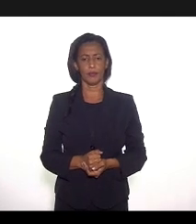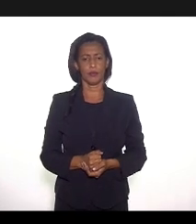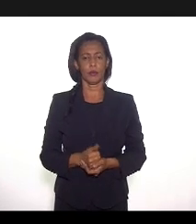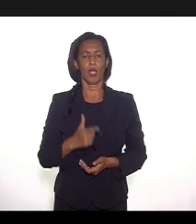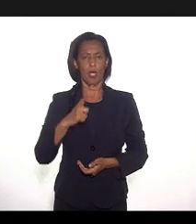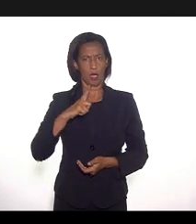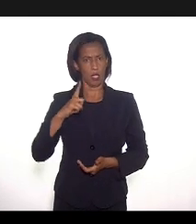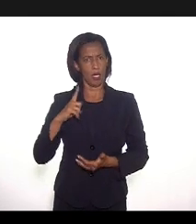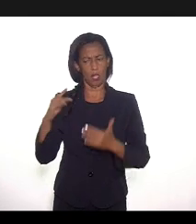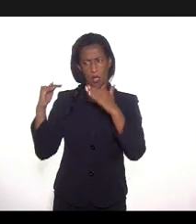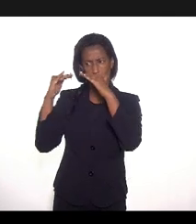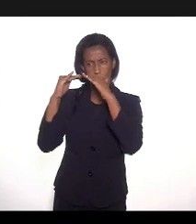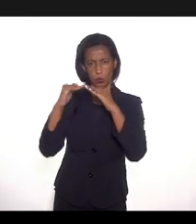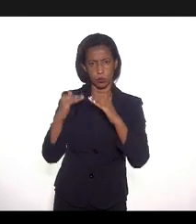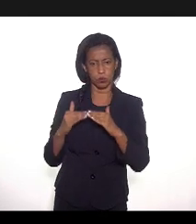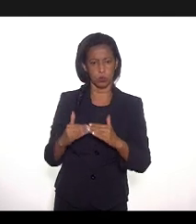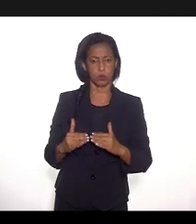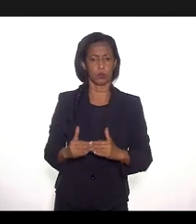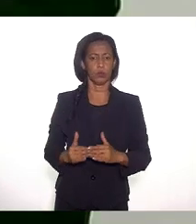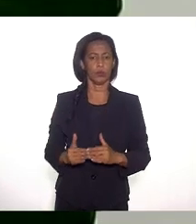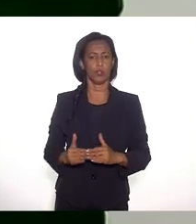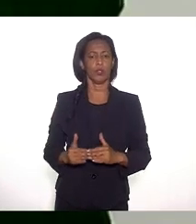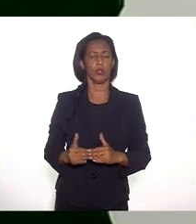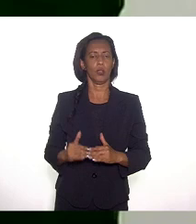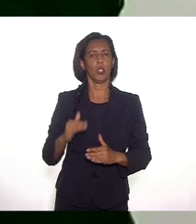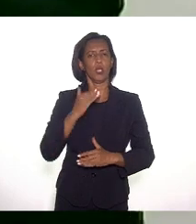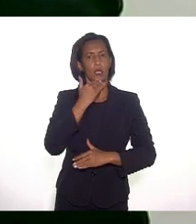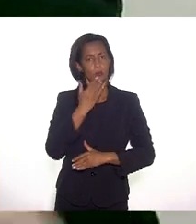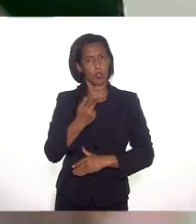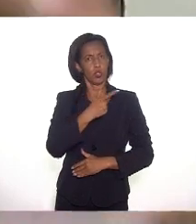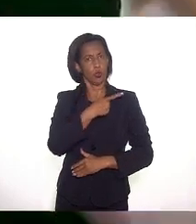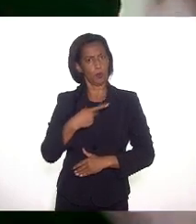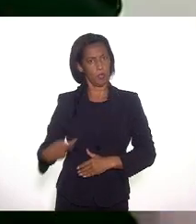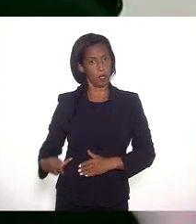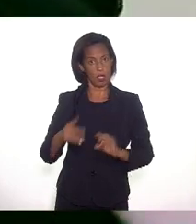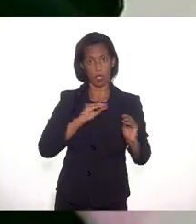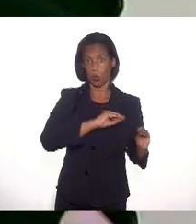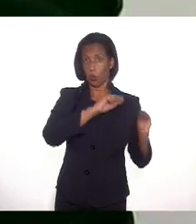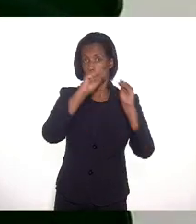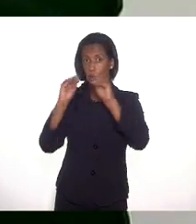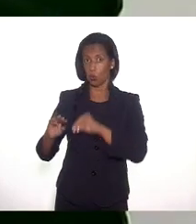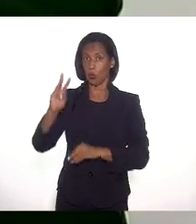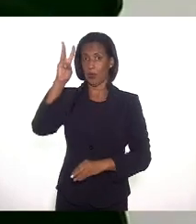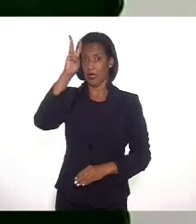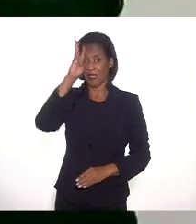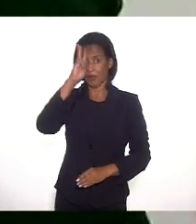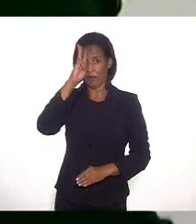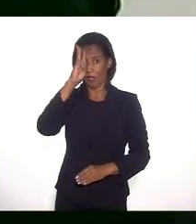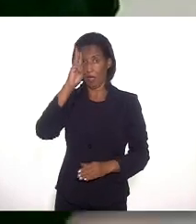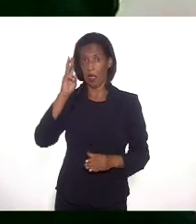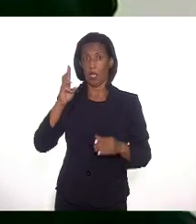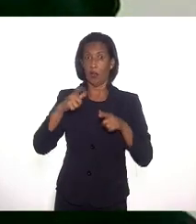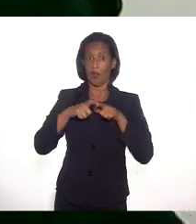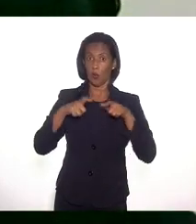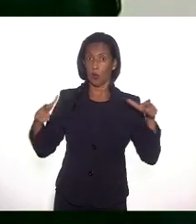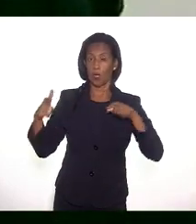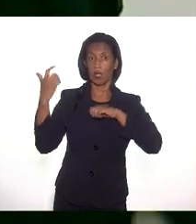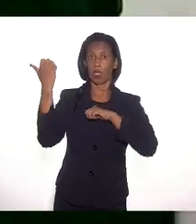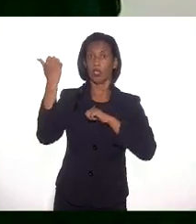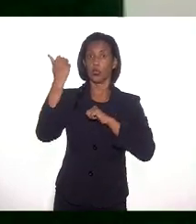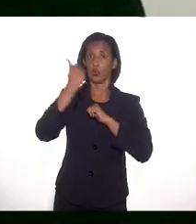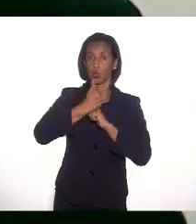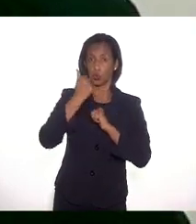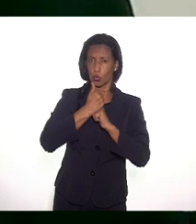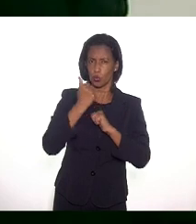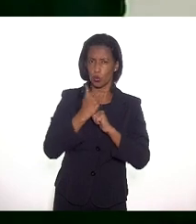um consenso e um pedido ao presidente para votar tudo na terça-feira, porque nós estamos criando um grande substitutivo, aglutinando emendas